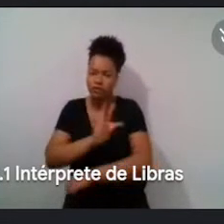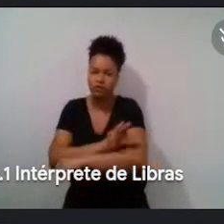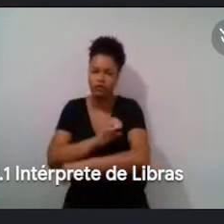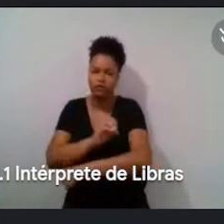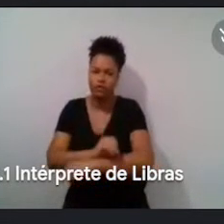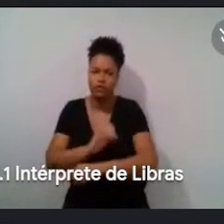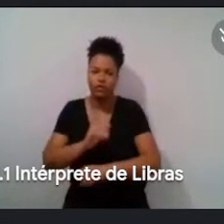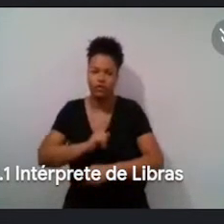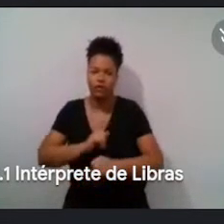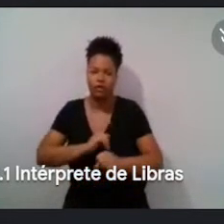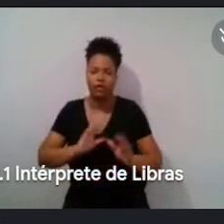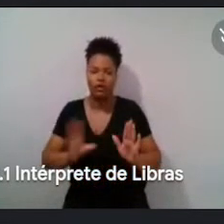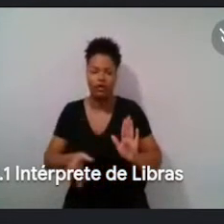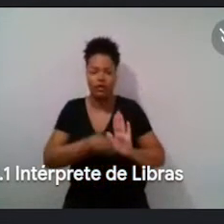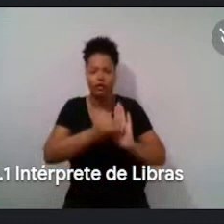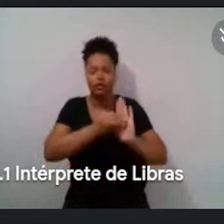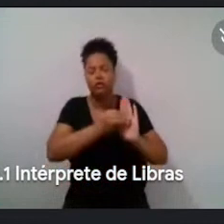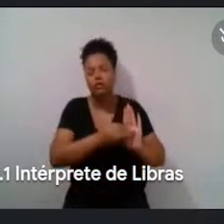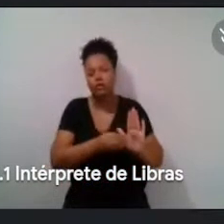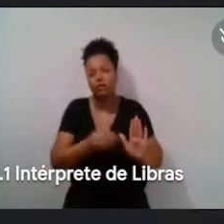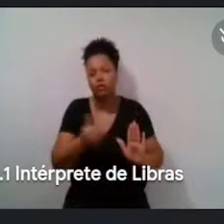1, o ID